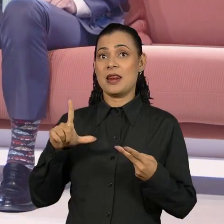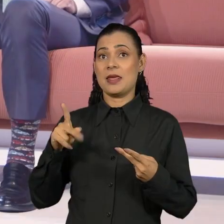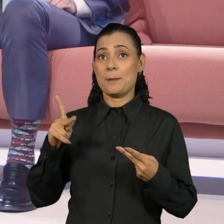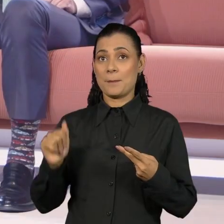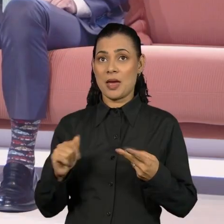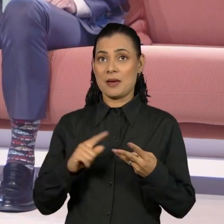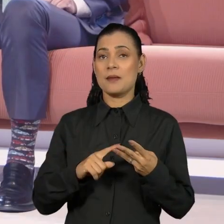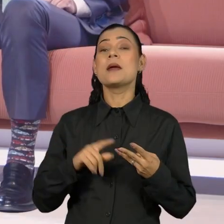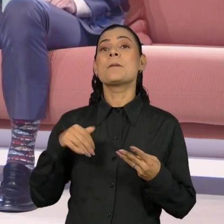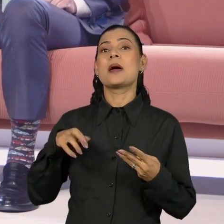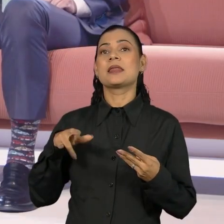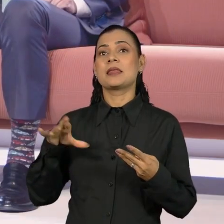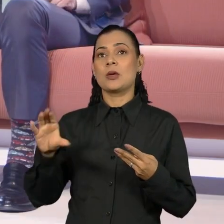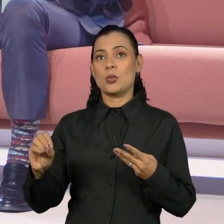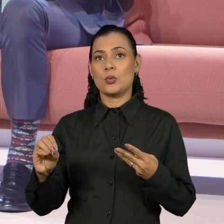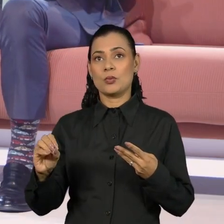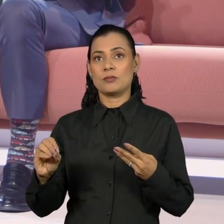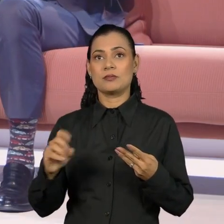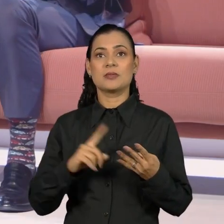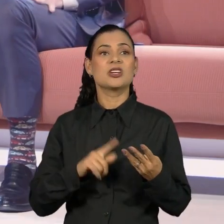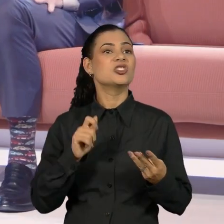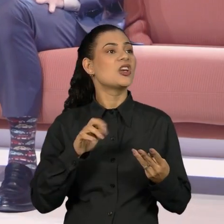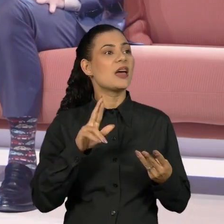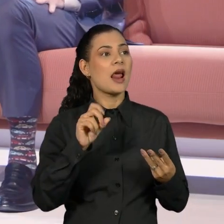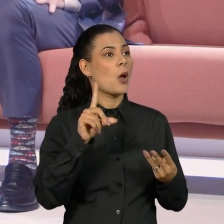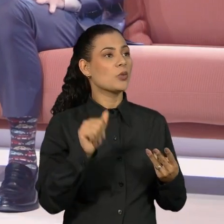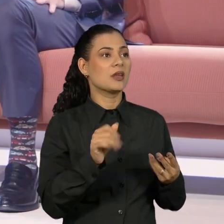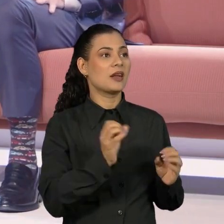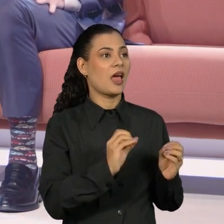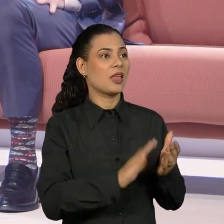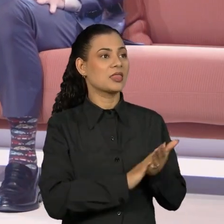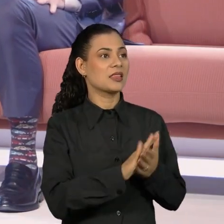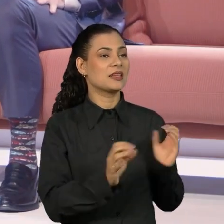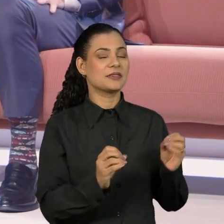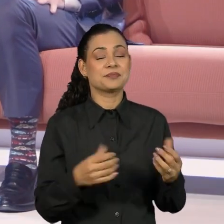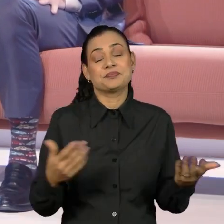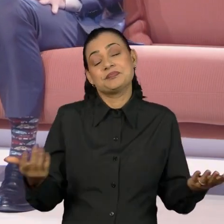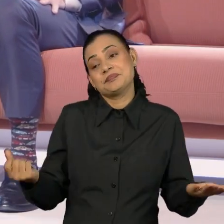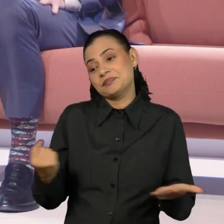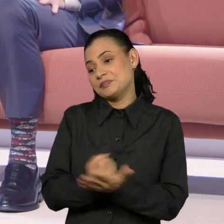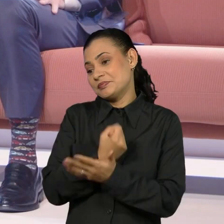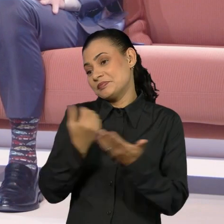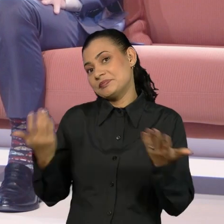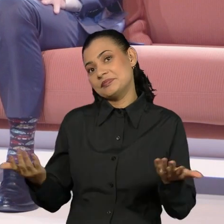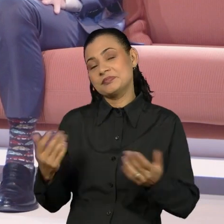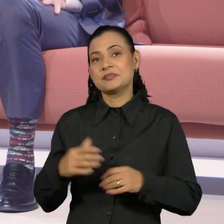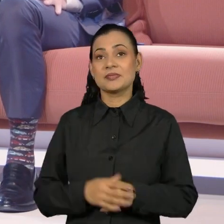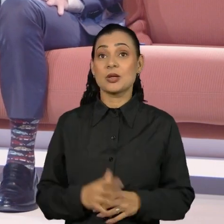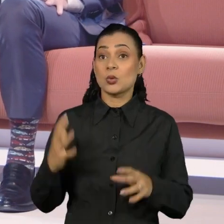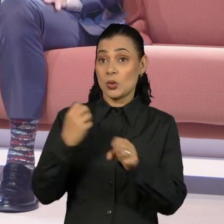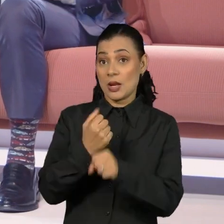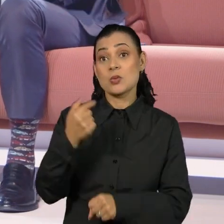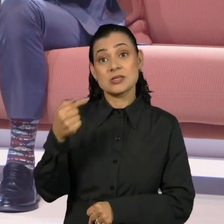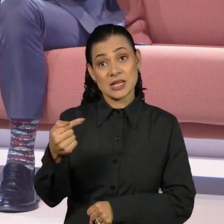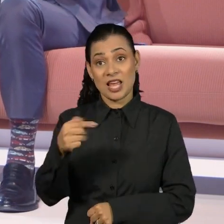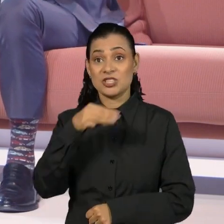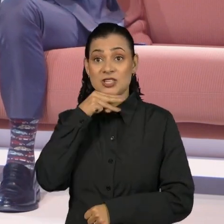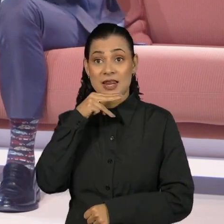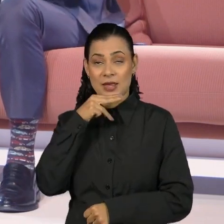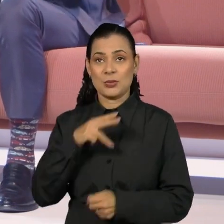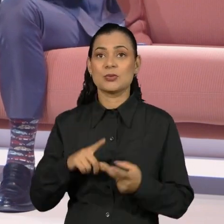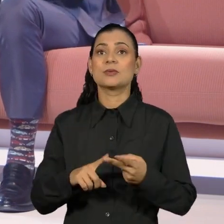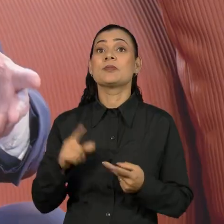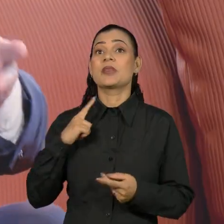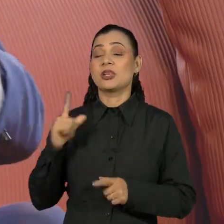Mateus. Geraldina, nenhuma. Nem Geralda, nem Geraldina, nem Geralda, não tem nenhuma. Então são 7 netos. O Geraldo,